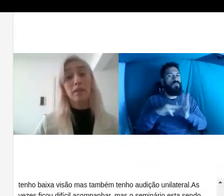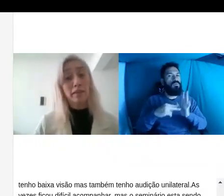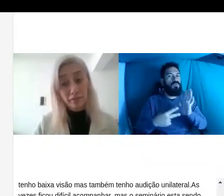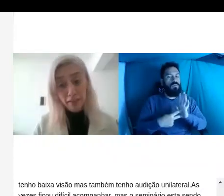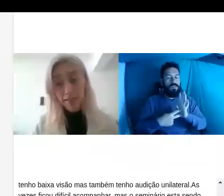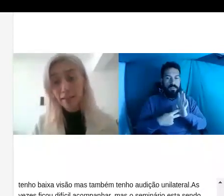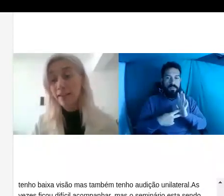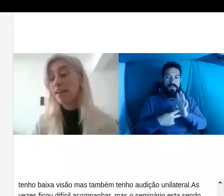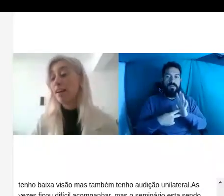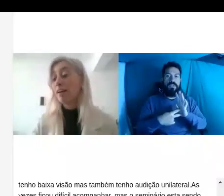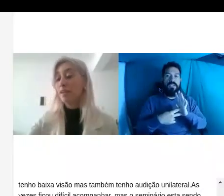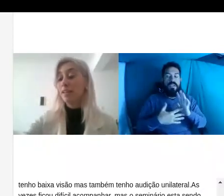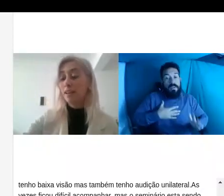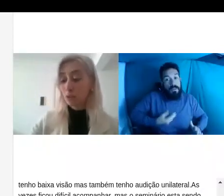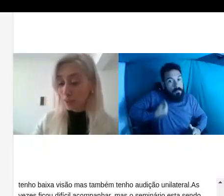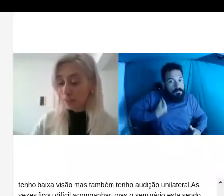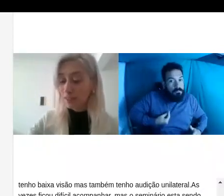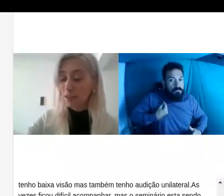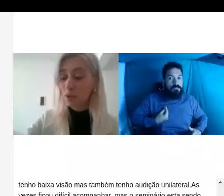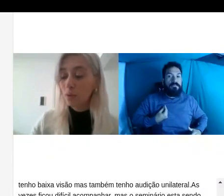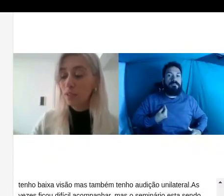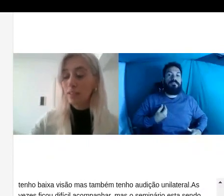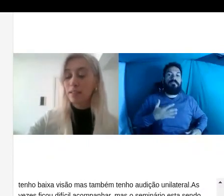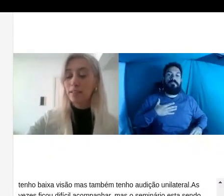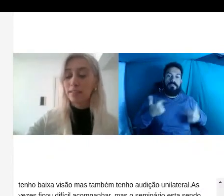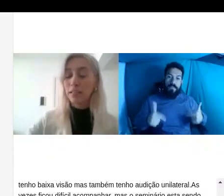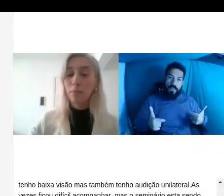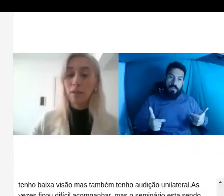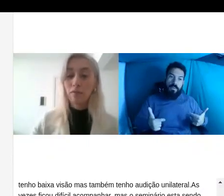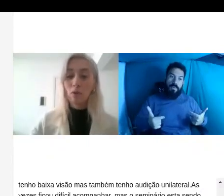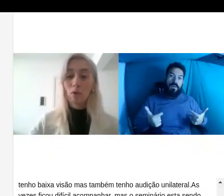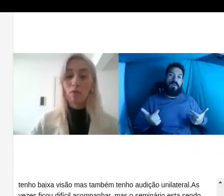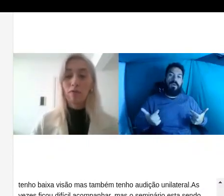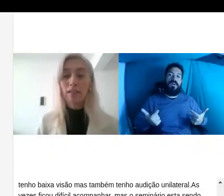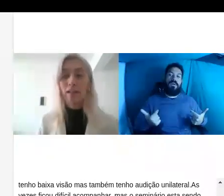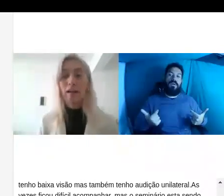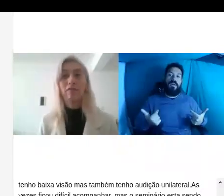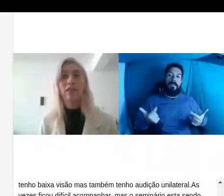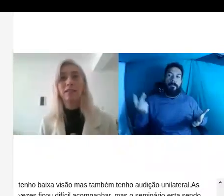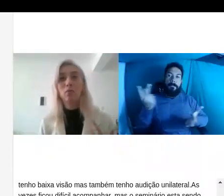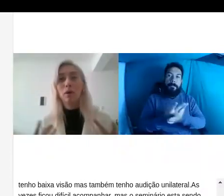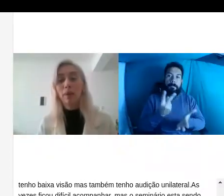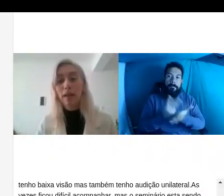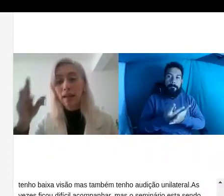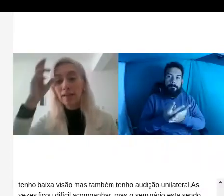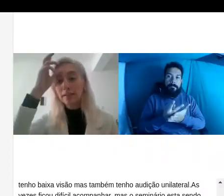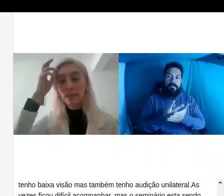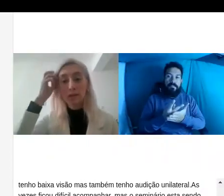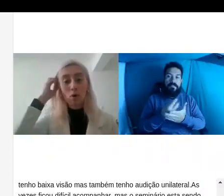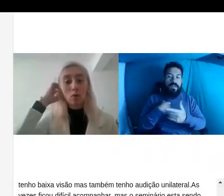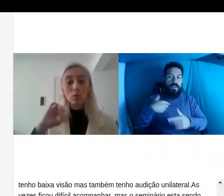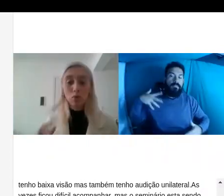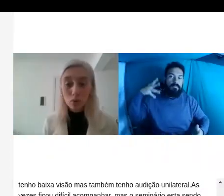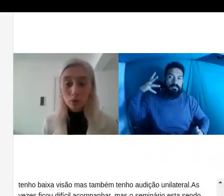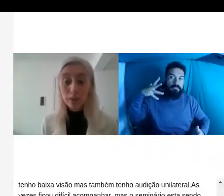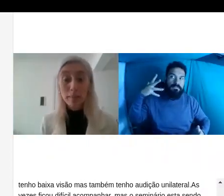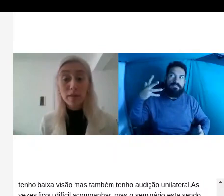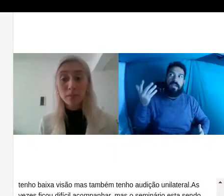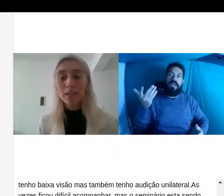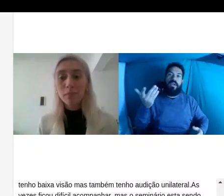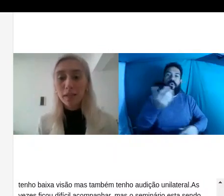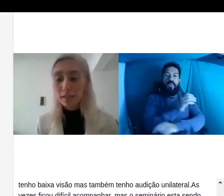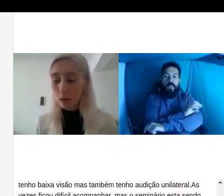a minha vida, a minha atuação. Sempre que vou falar, fazer alguma palestra ou algum curso, até